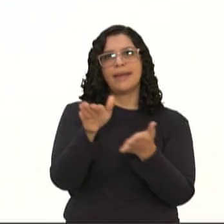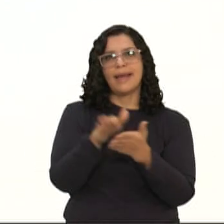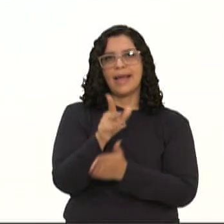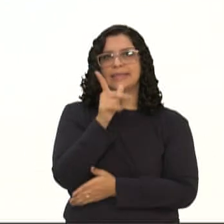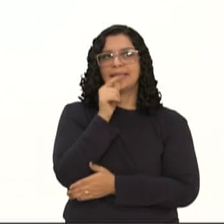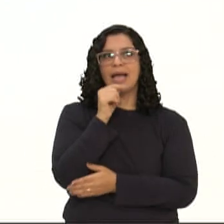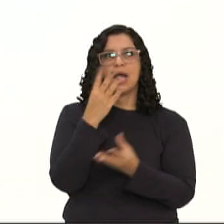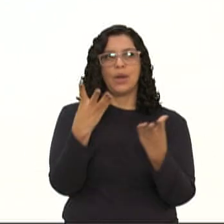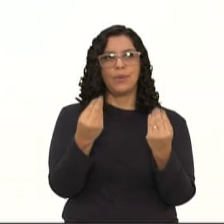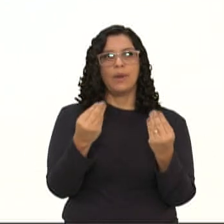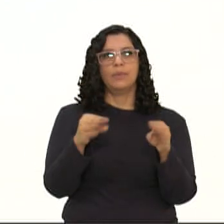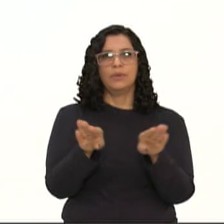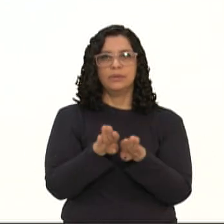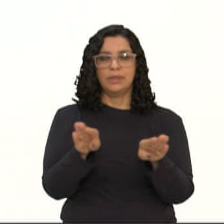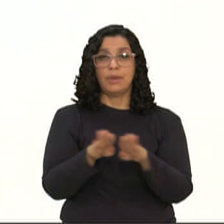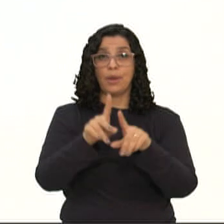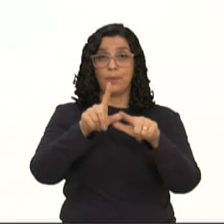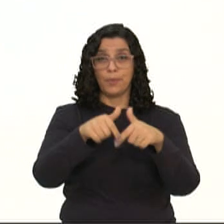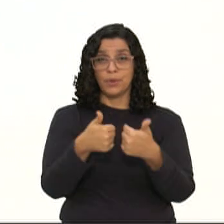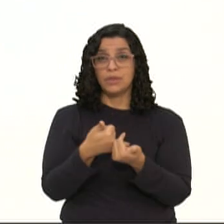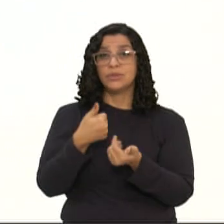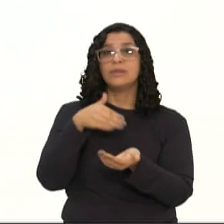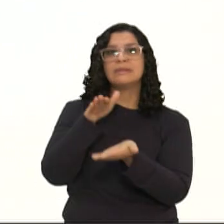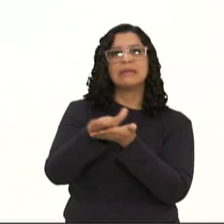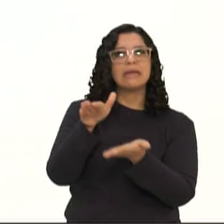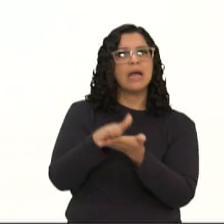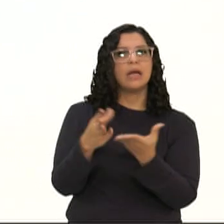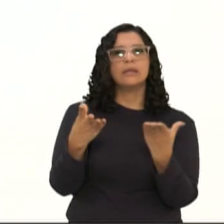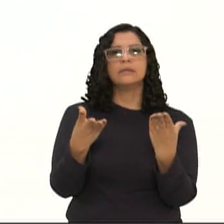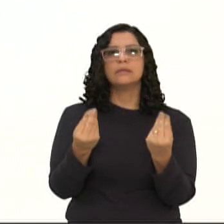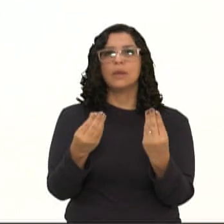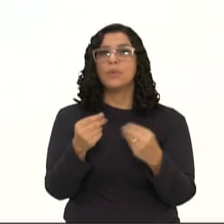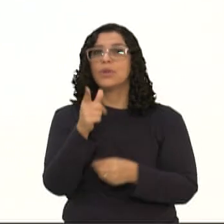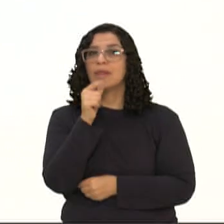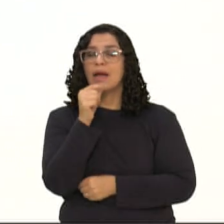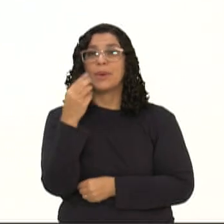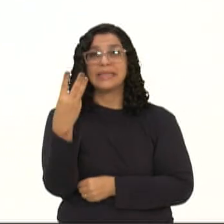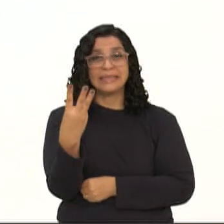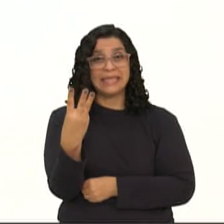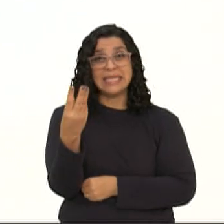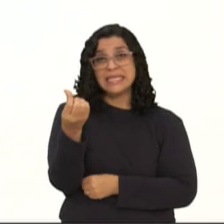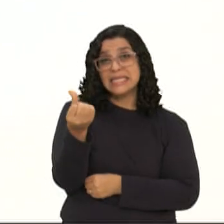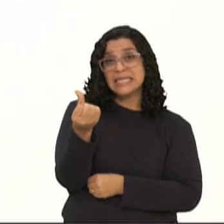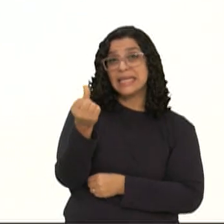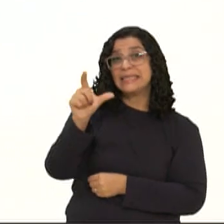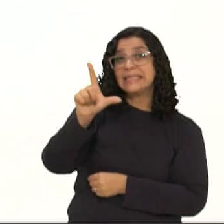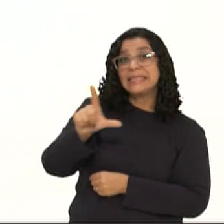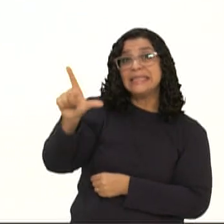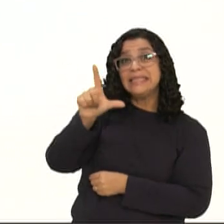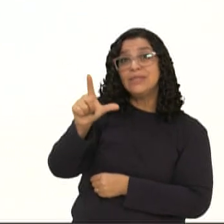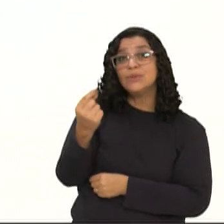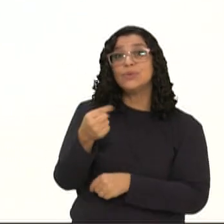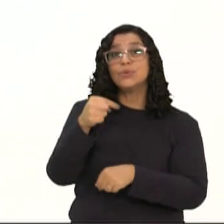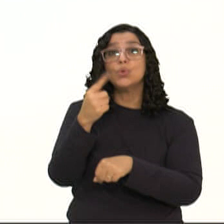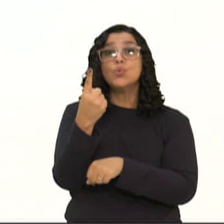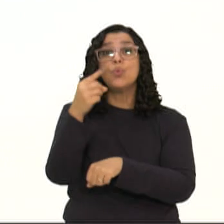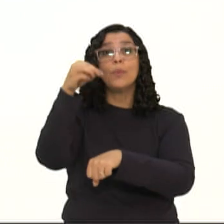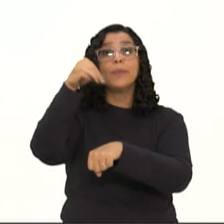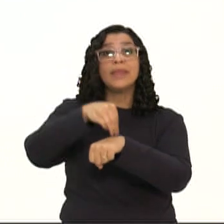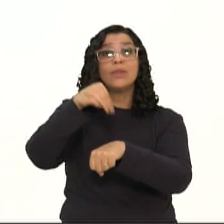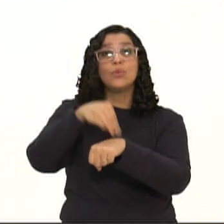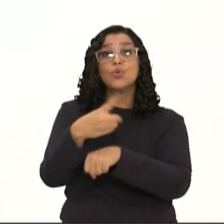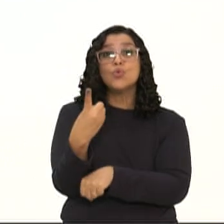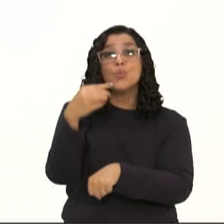aqui esse consumo médio de água é entre 3 e 6 litros por minuto.